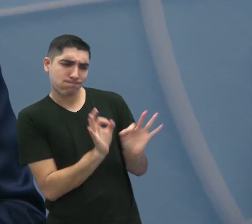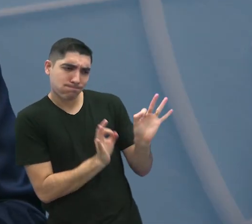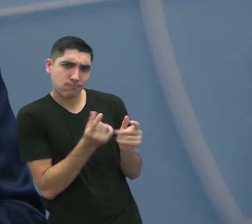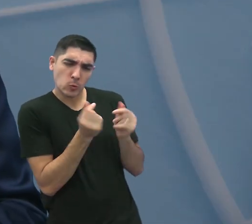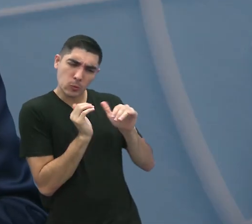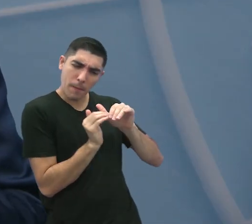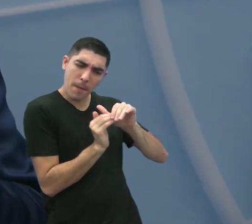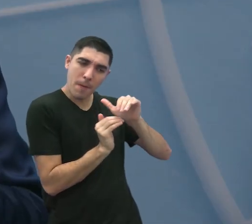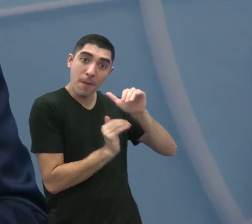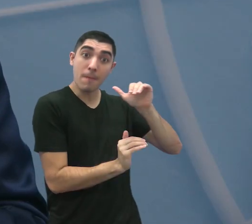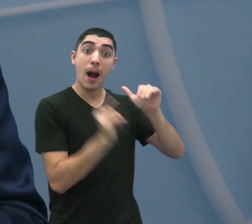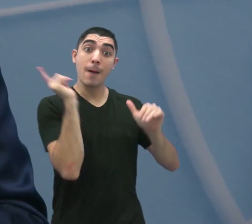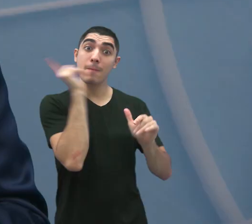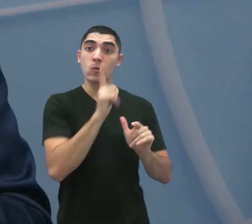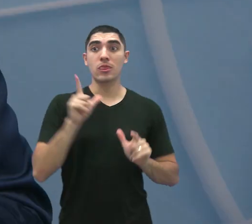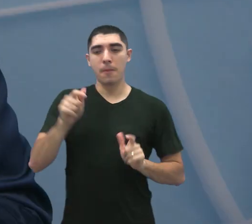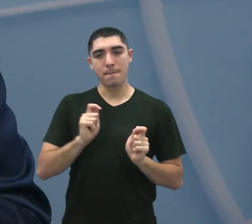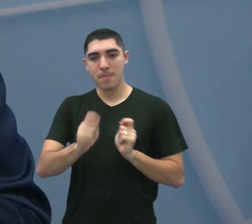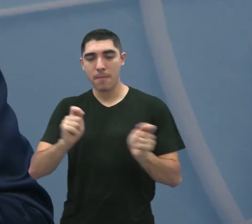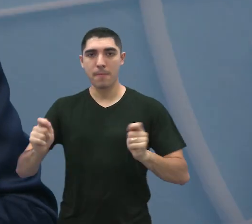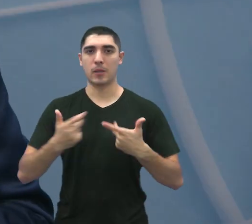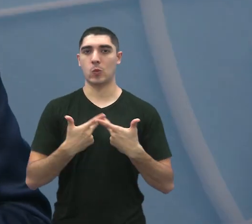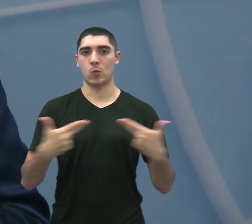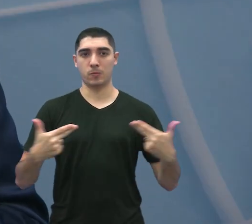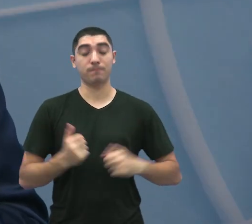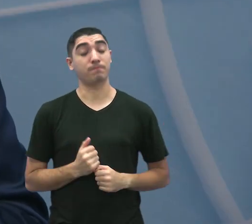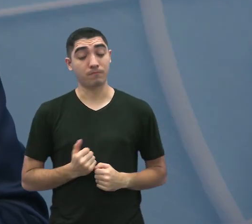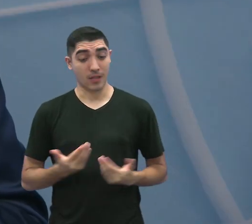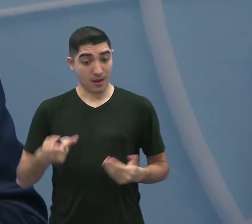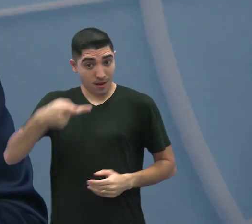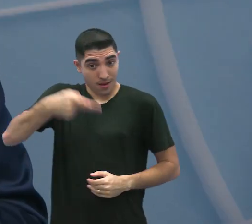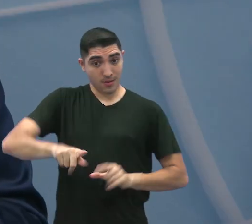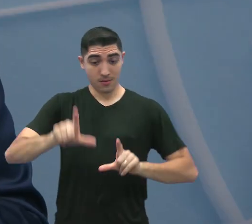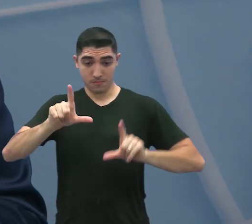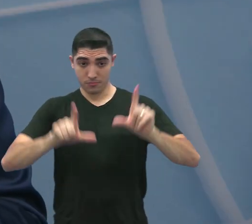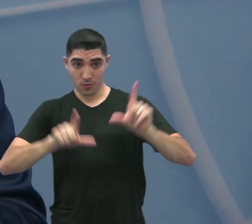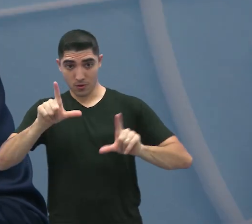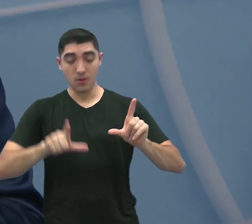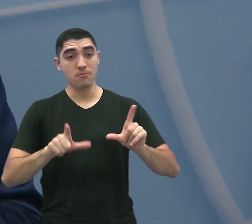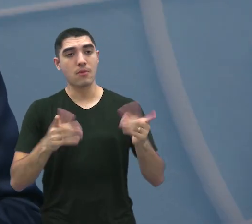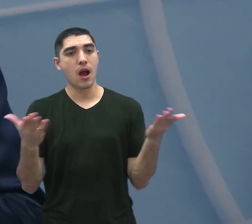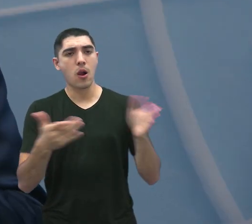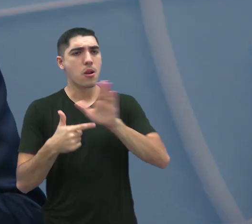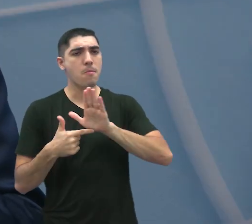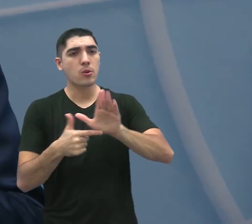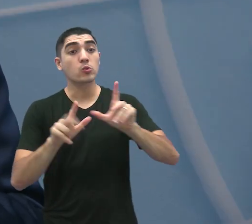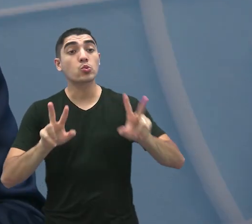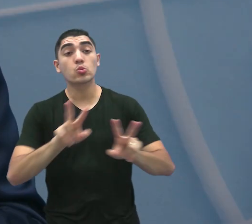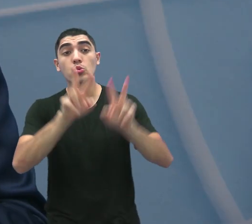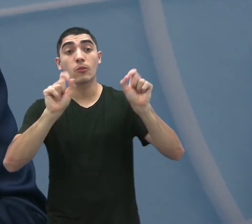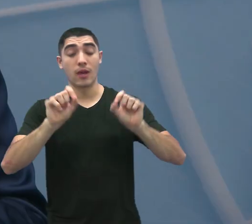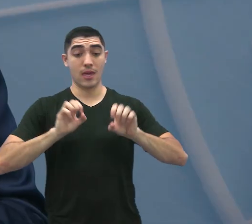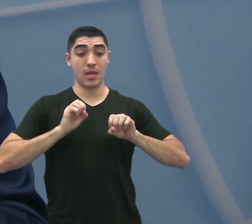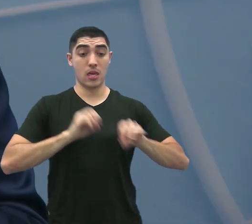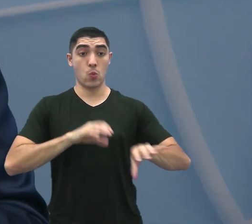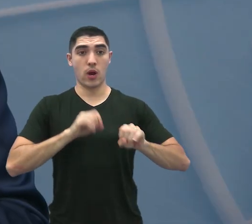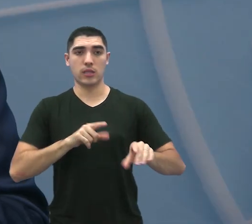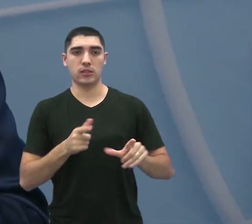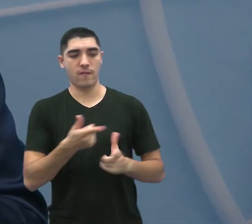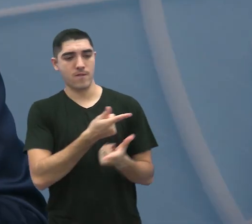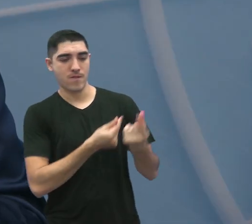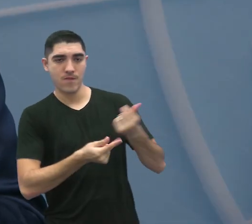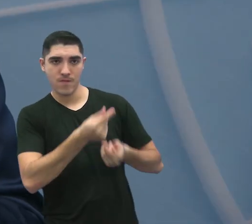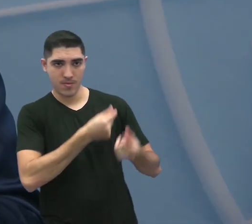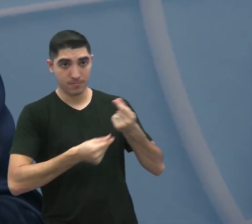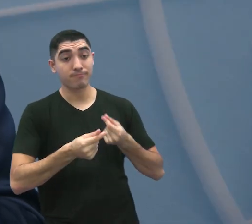com um bolso mais leve. Hoje, o Diálogos da Cidade vai falar sobre educação financeira,